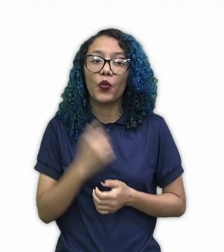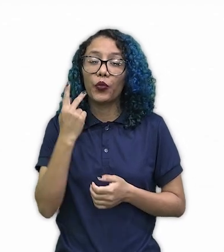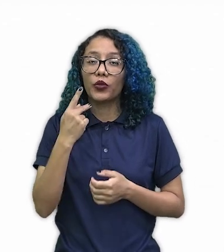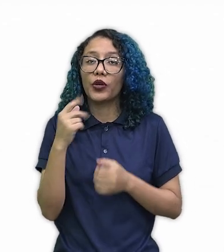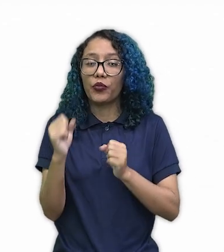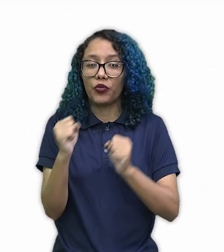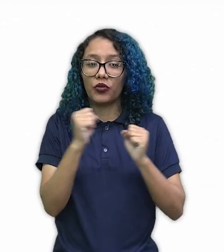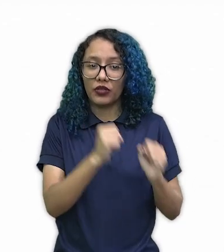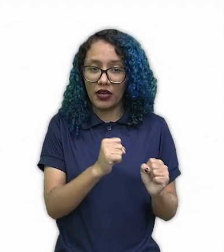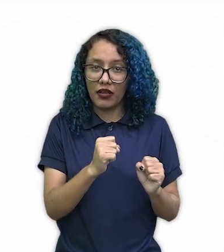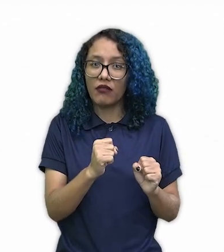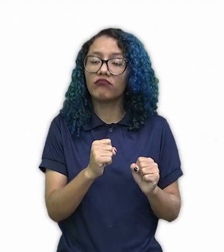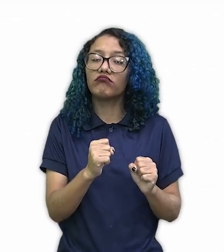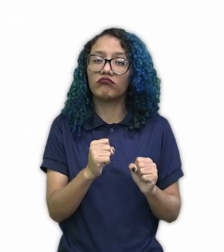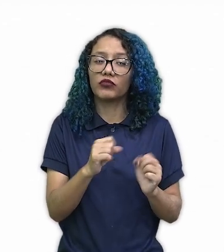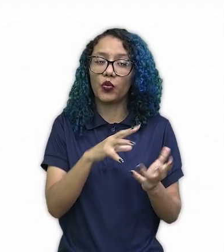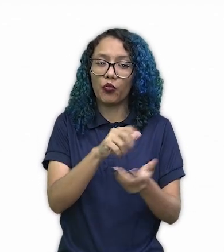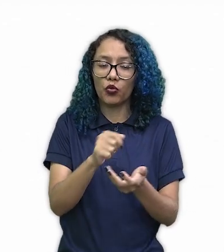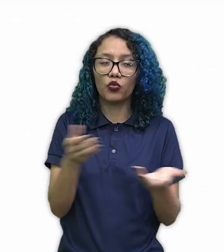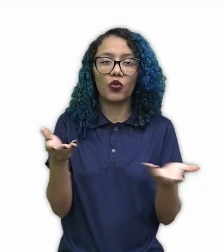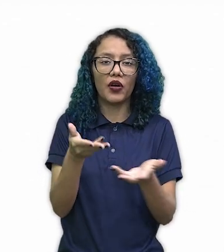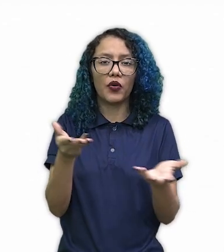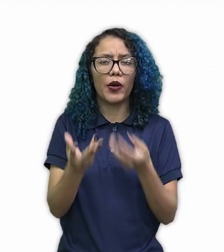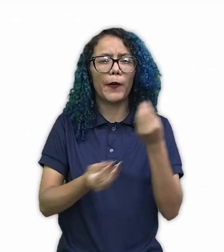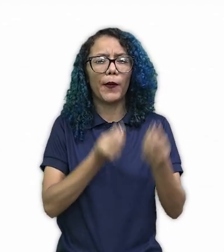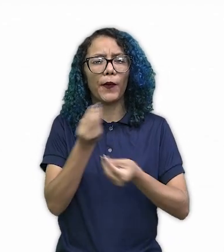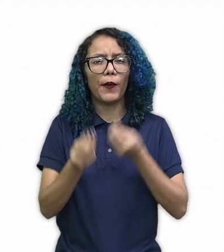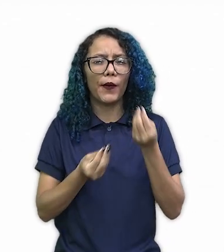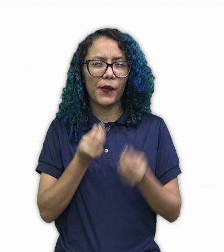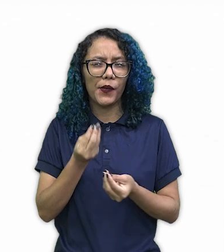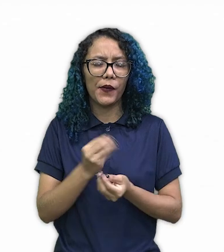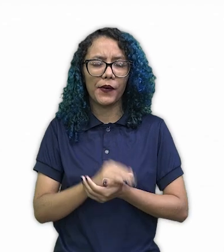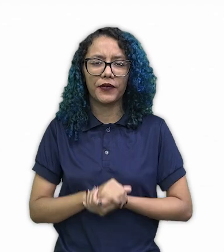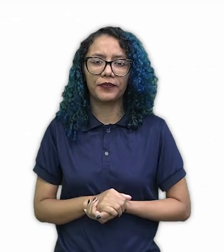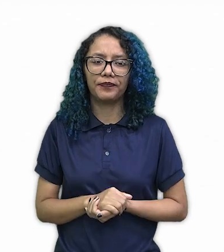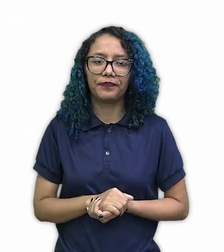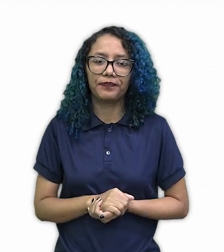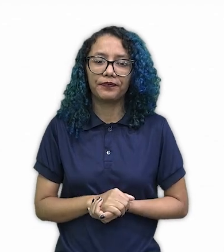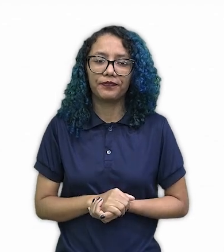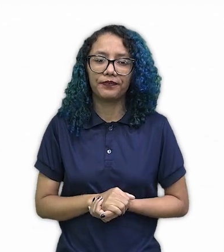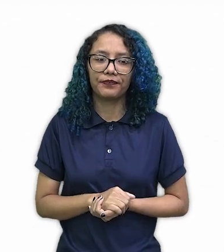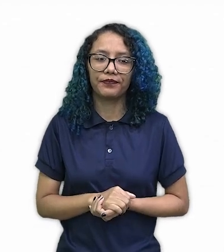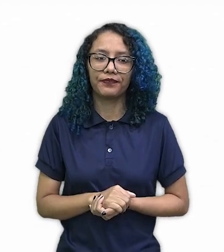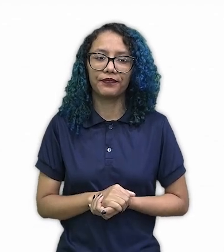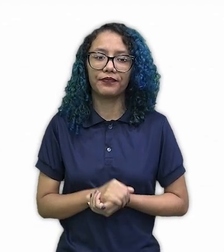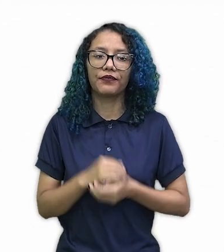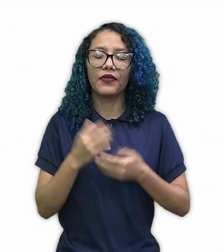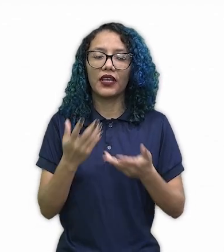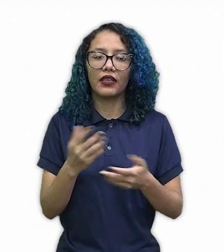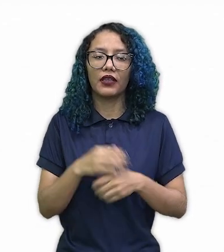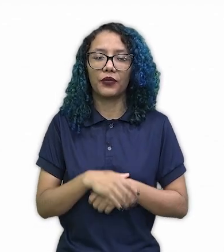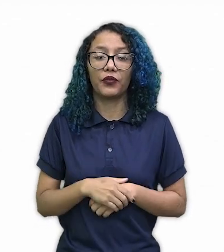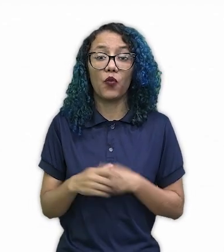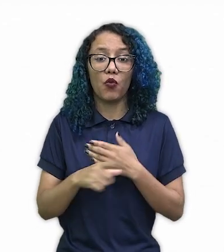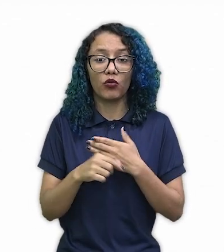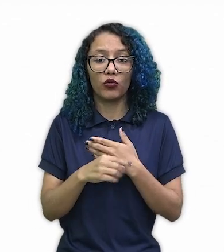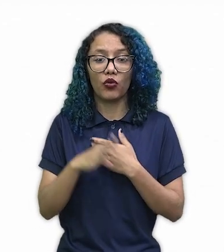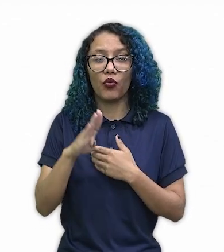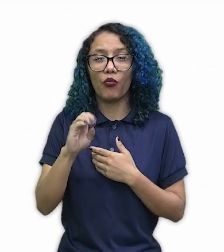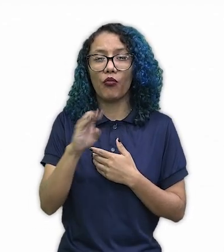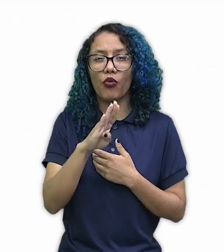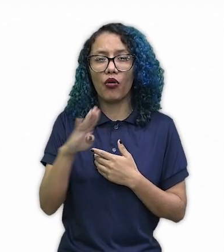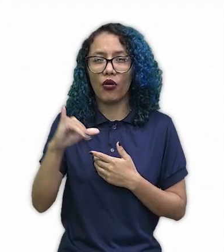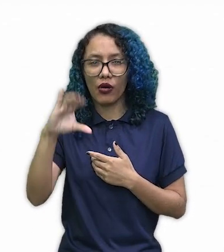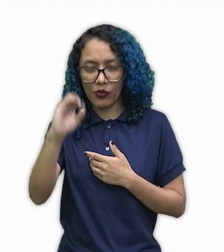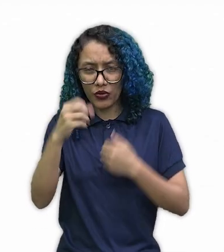política e poder no mundo de hoje, tá bom? Então, quando a gente fala de política e poder no mundo de hoje, Norberto Bobbio fala para a